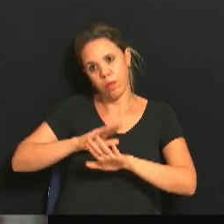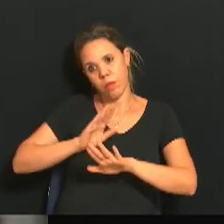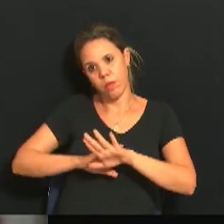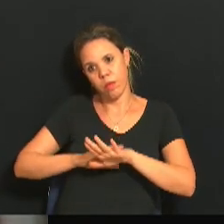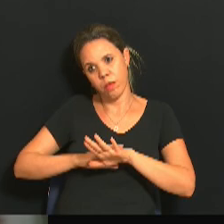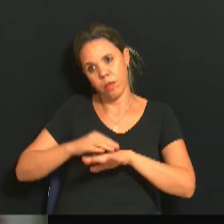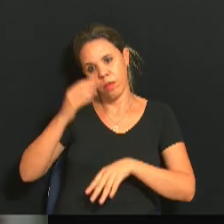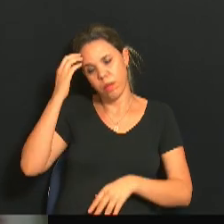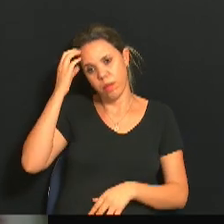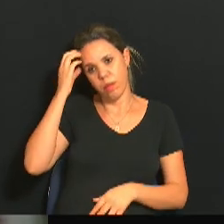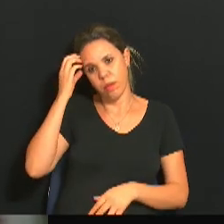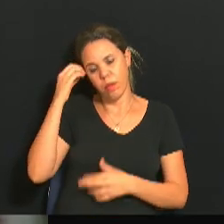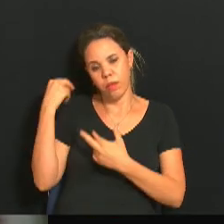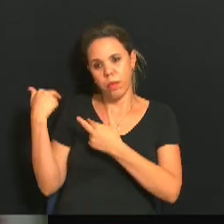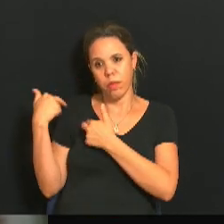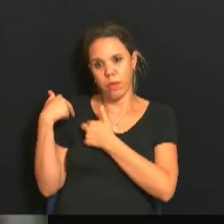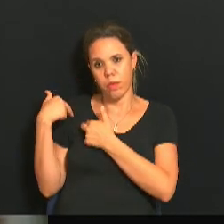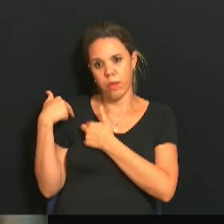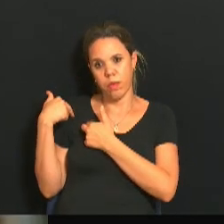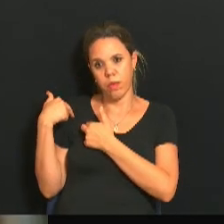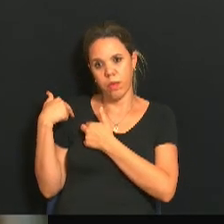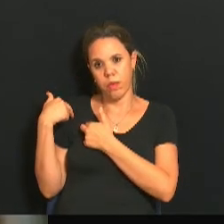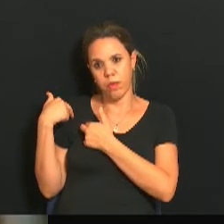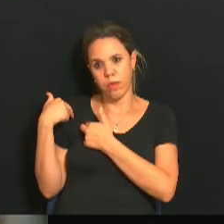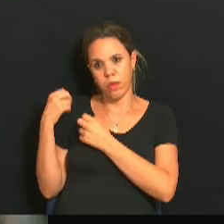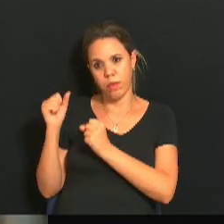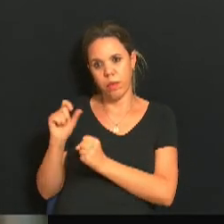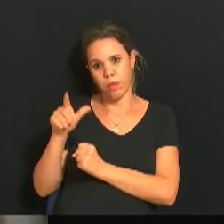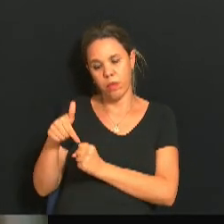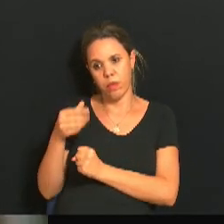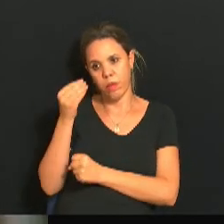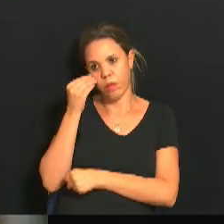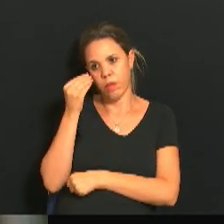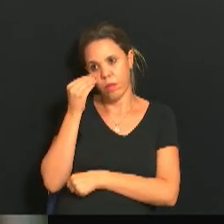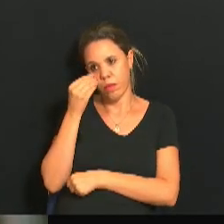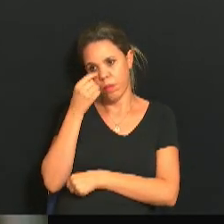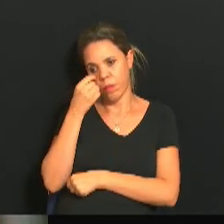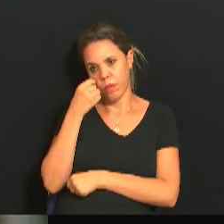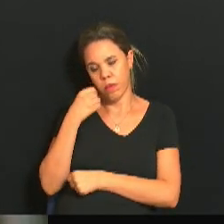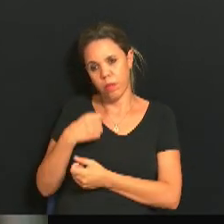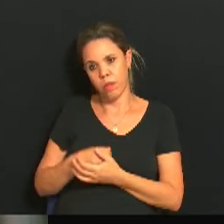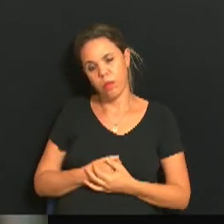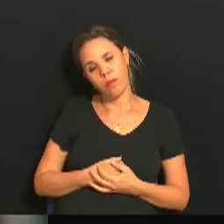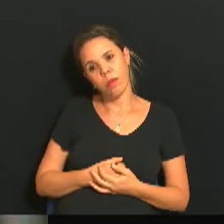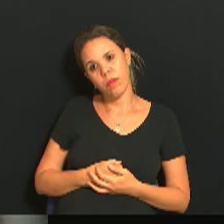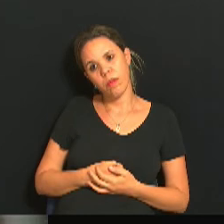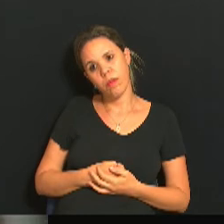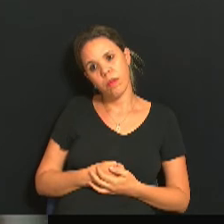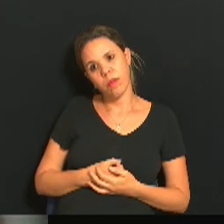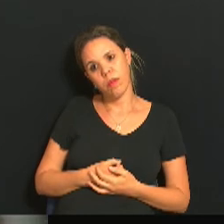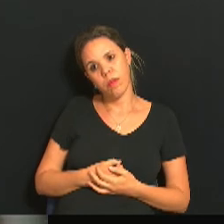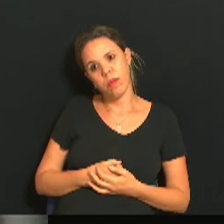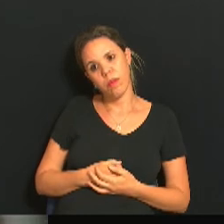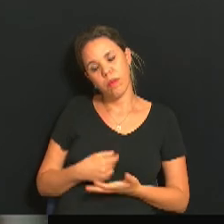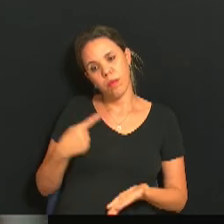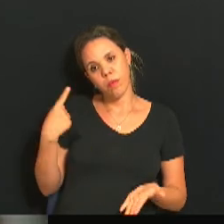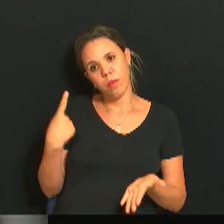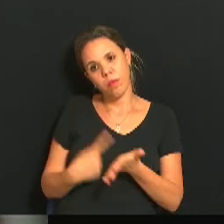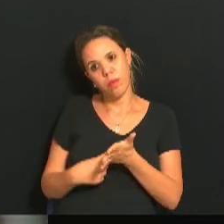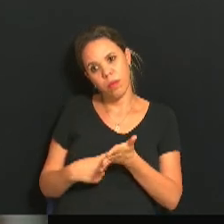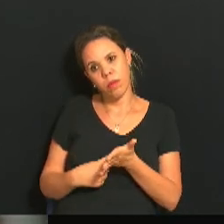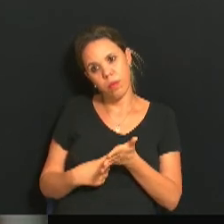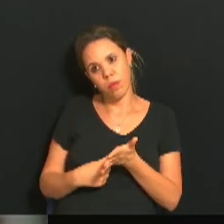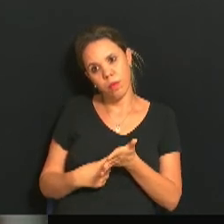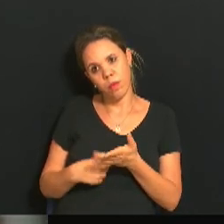que a régua piano com a gente e depois alguma coisinha não é ontem comigo tá no